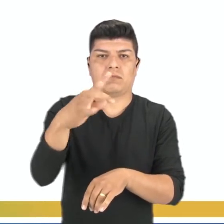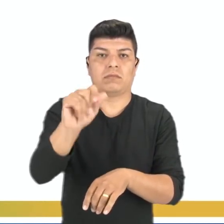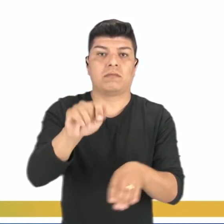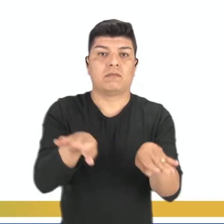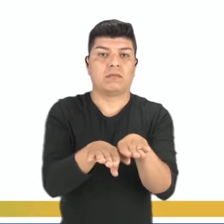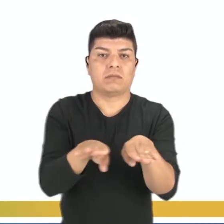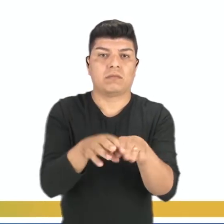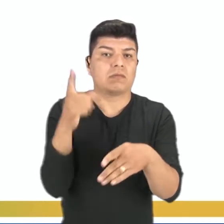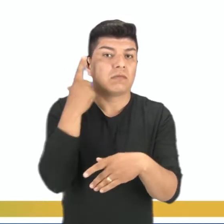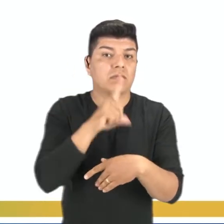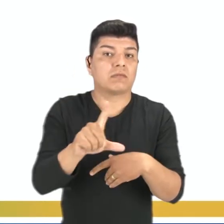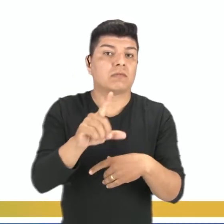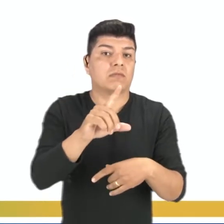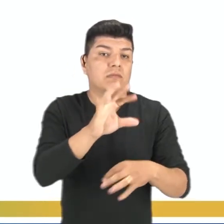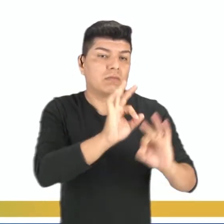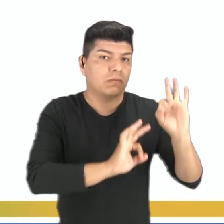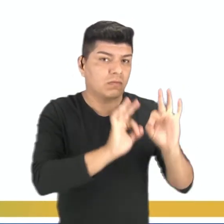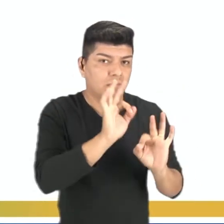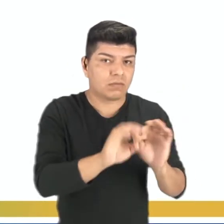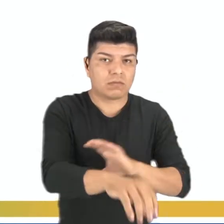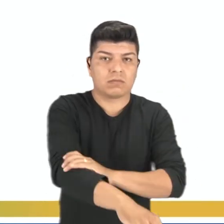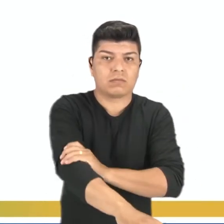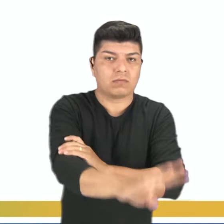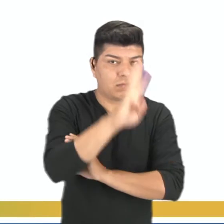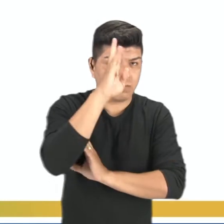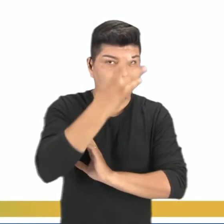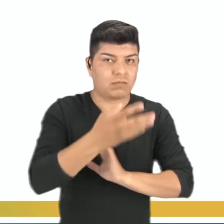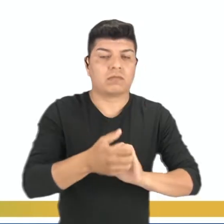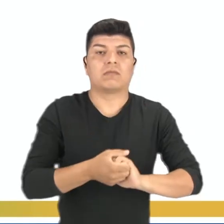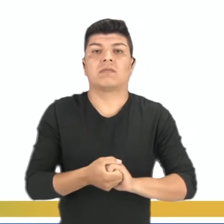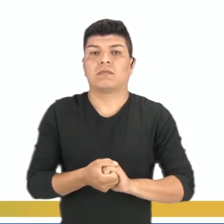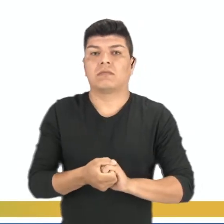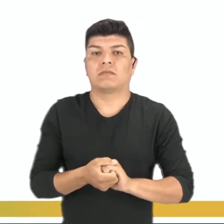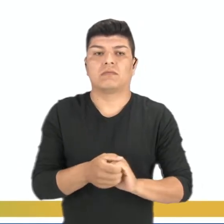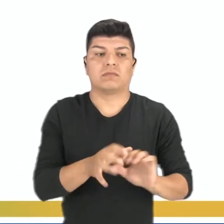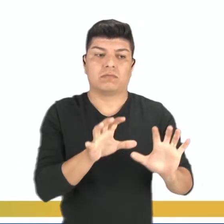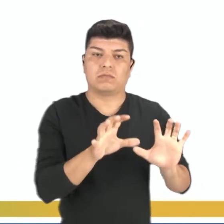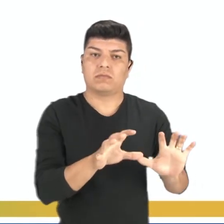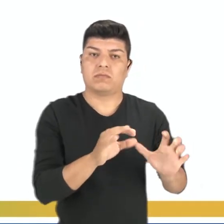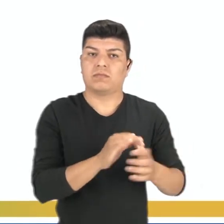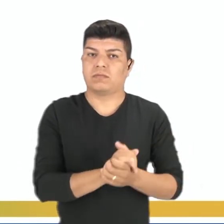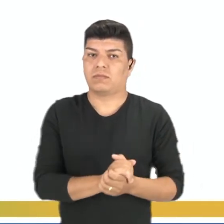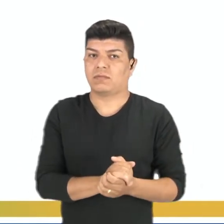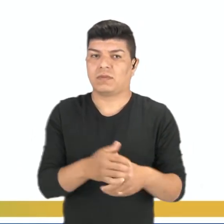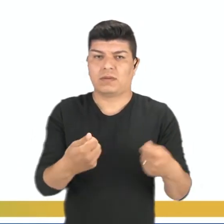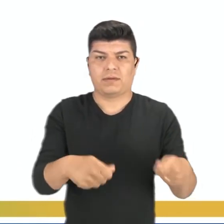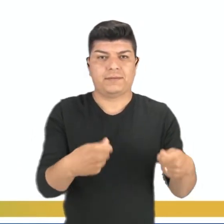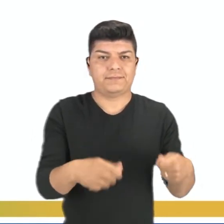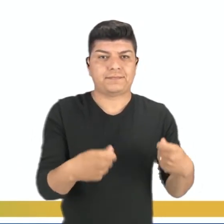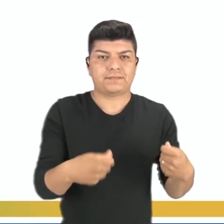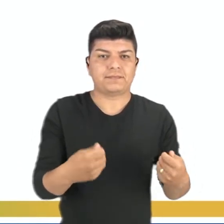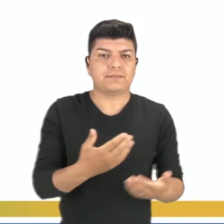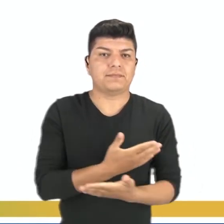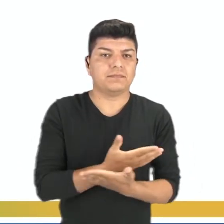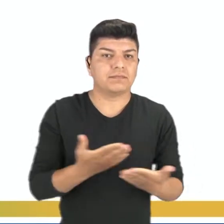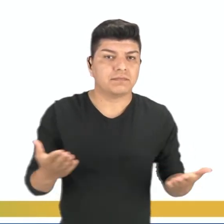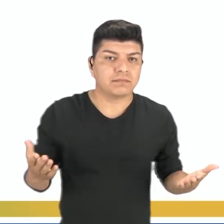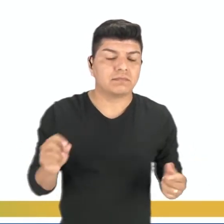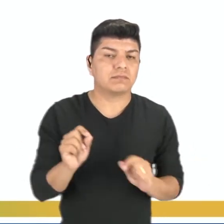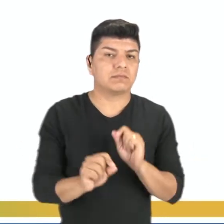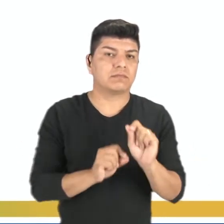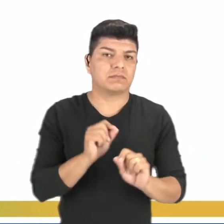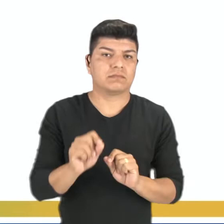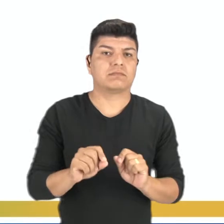nós consigamos montar a solução dessa situação, é necessário que você